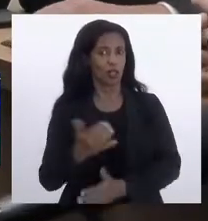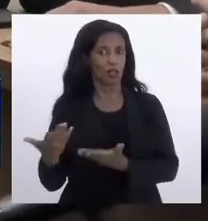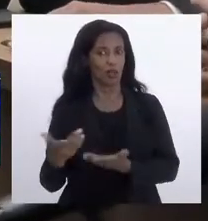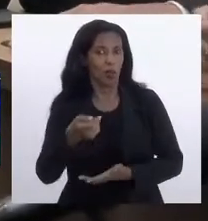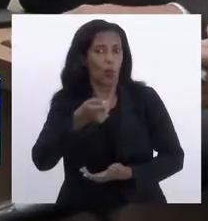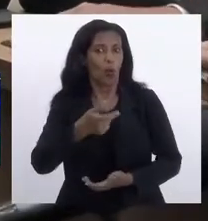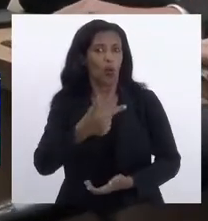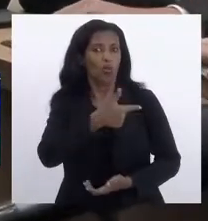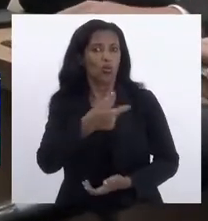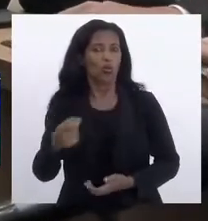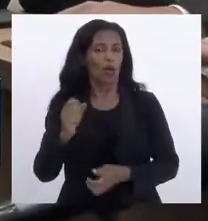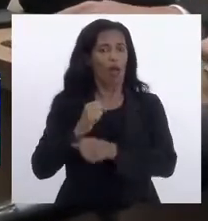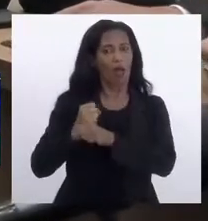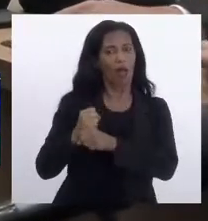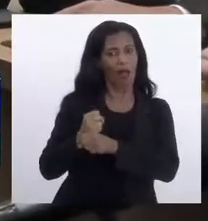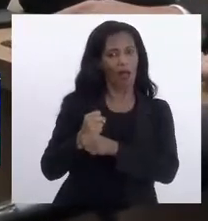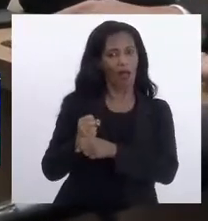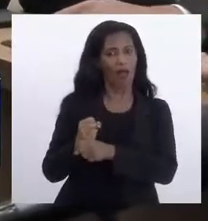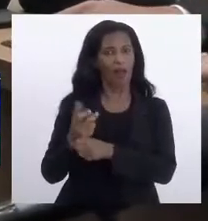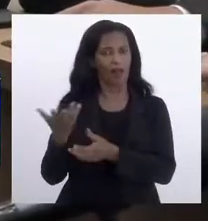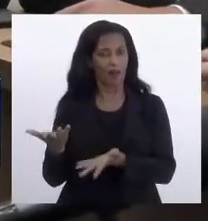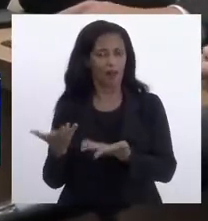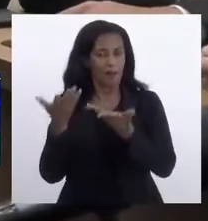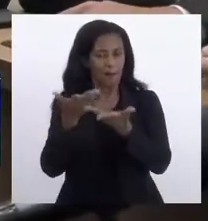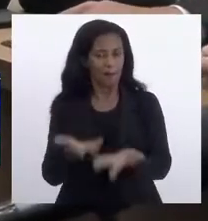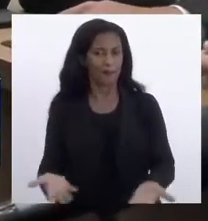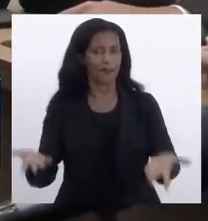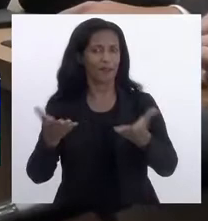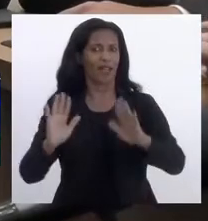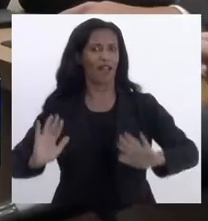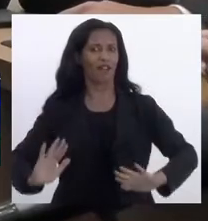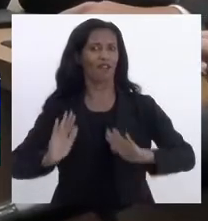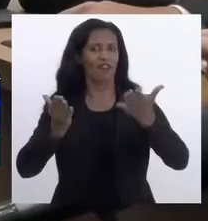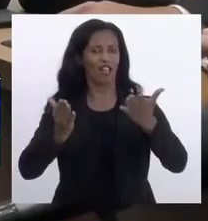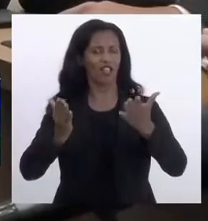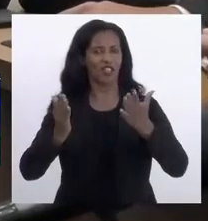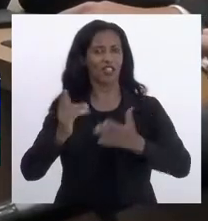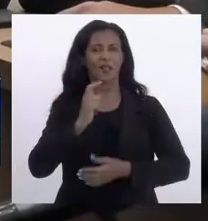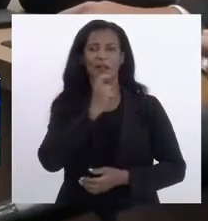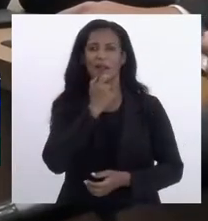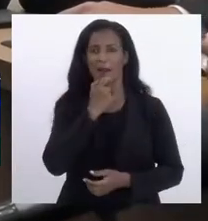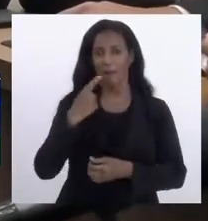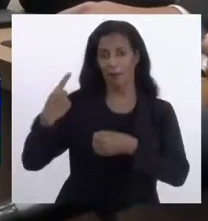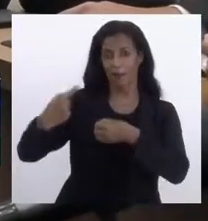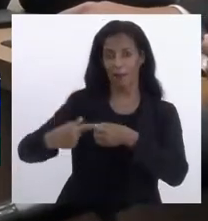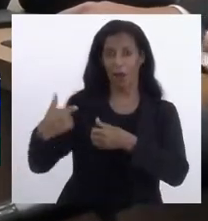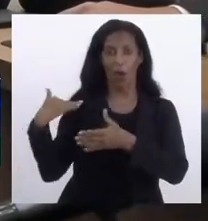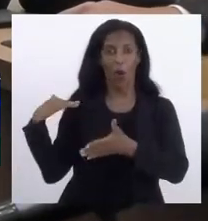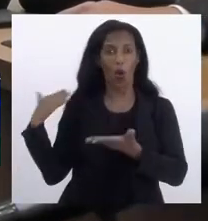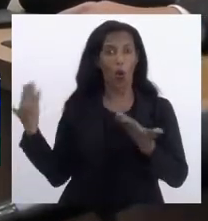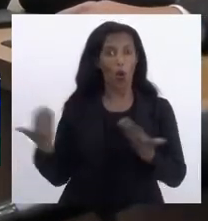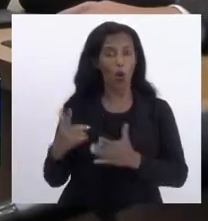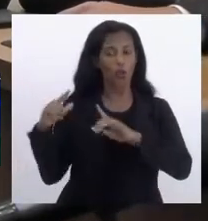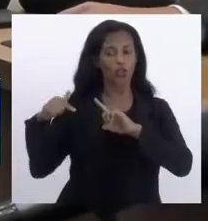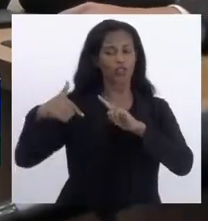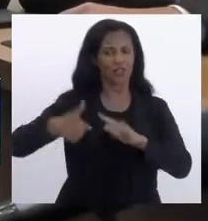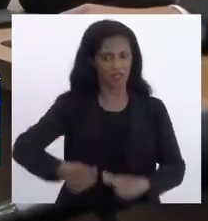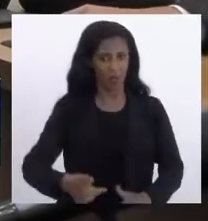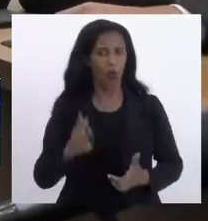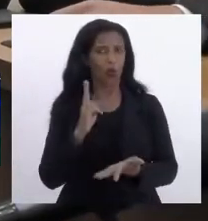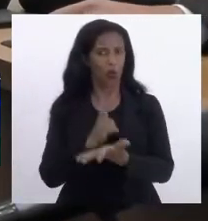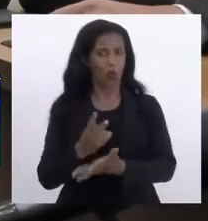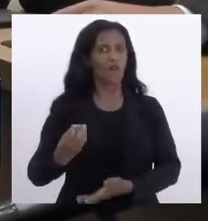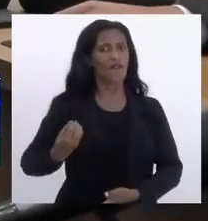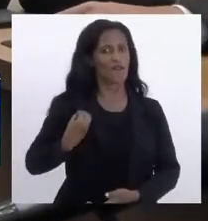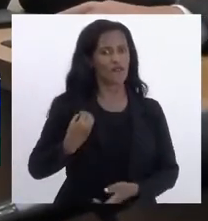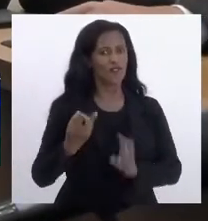quase 200 anos prestigiam a festa da Igreja da Penha. Hoje a tradição se mantém viva e